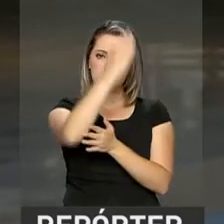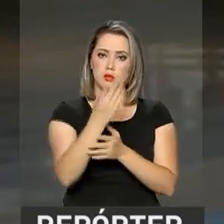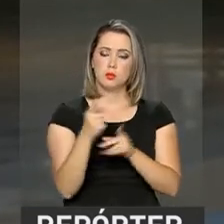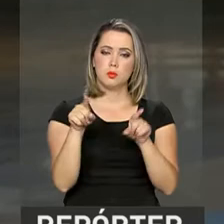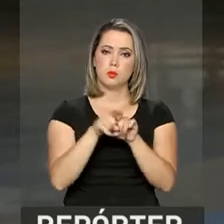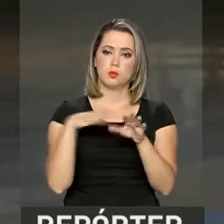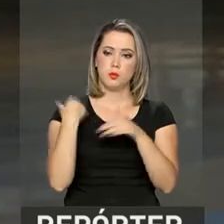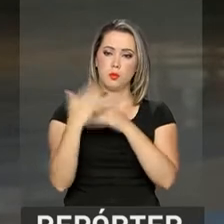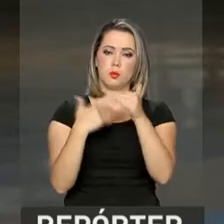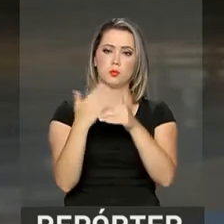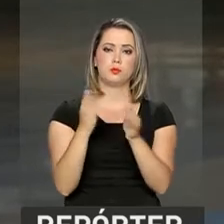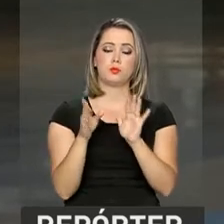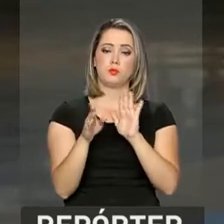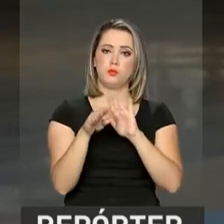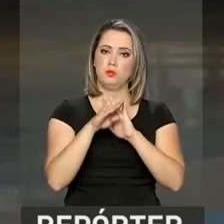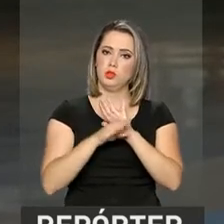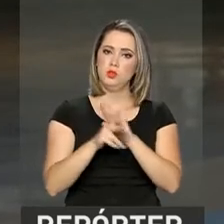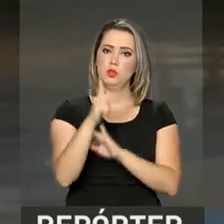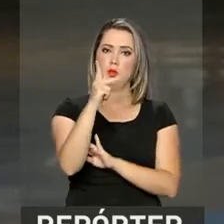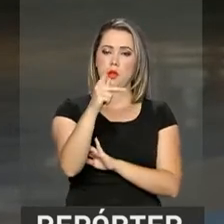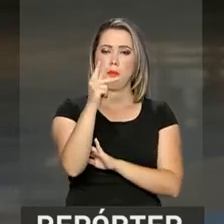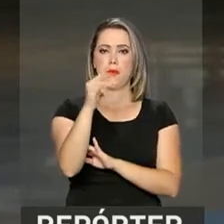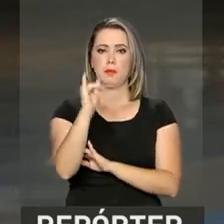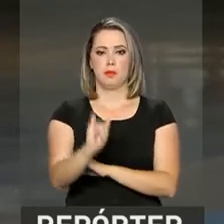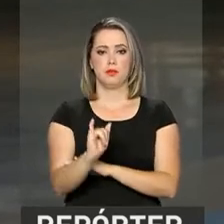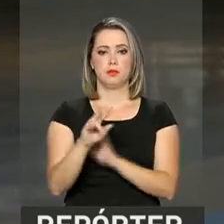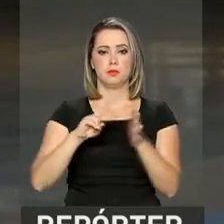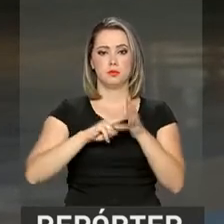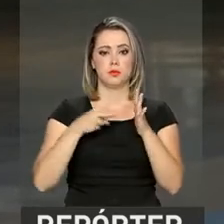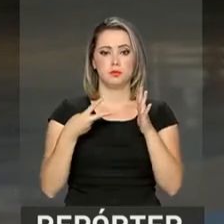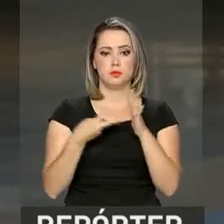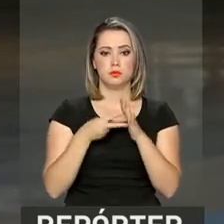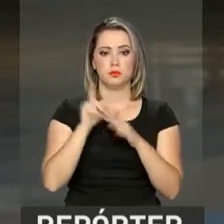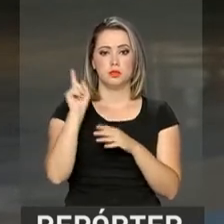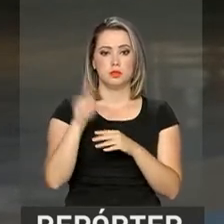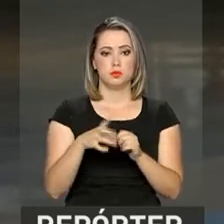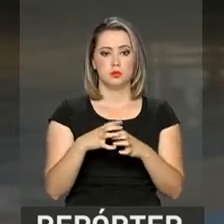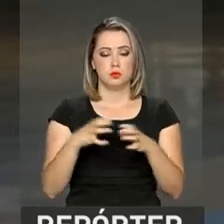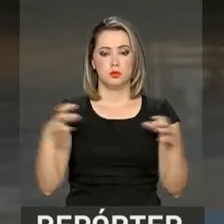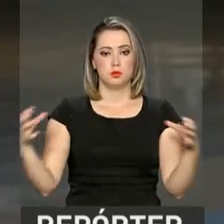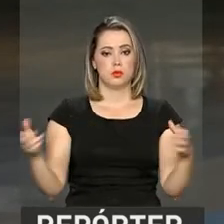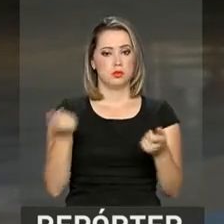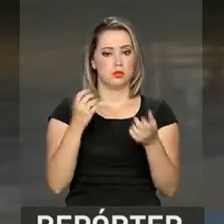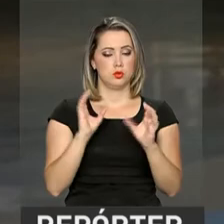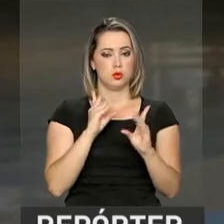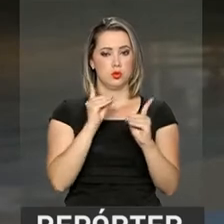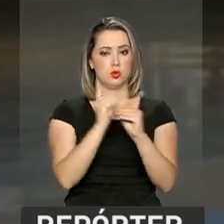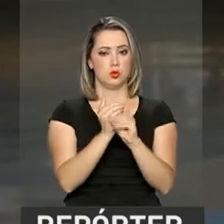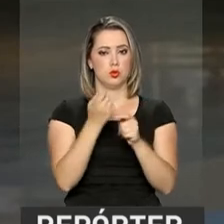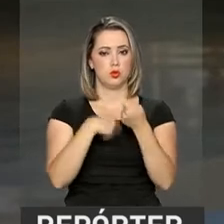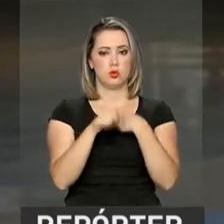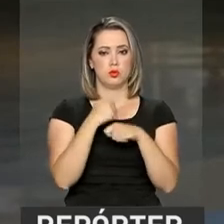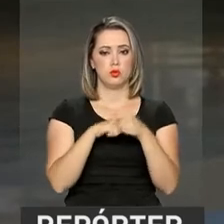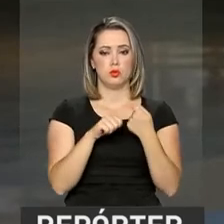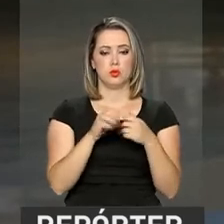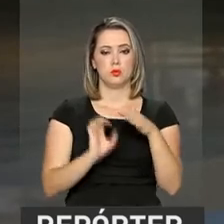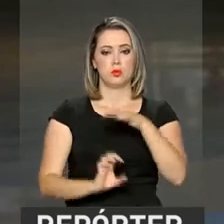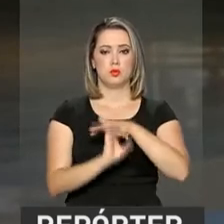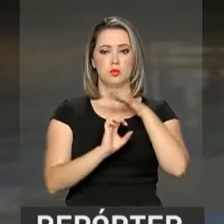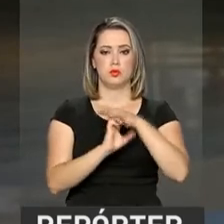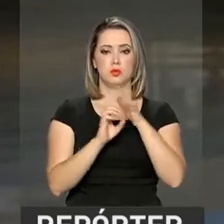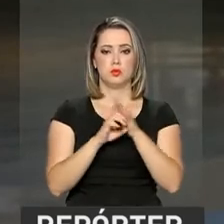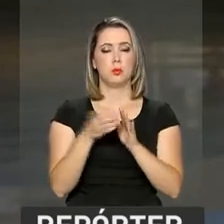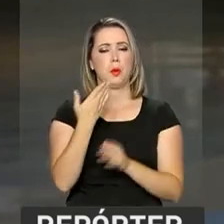programa de parcerias de investimentos ou seja vai ser um grande encontro econômico e empresarial que